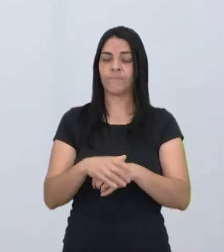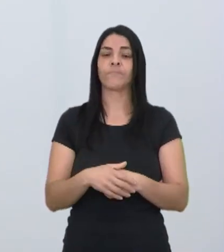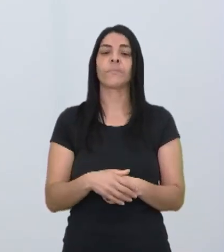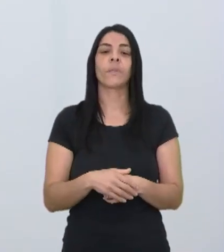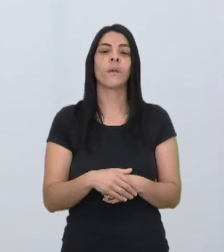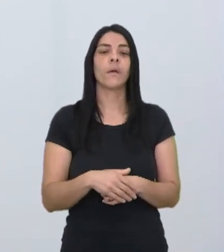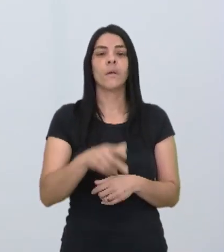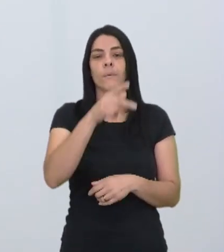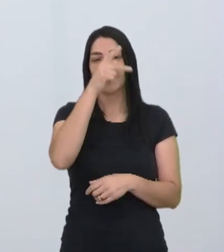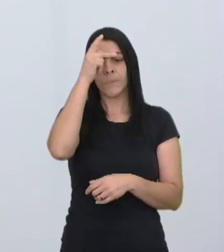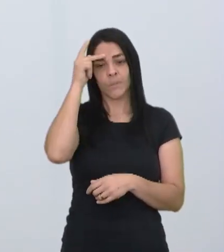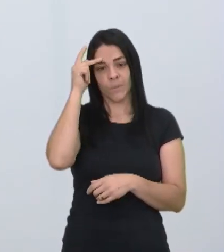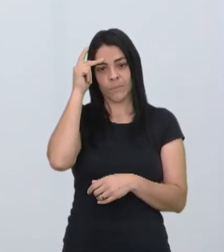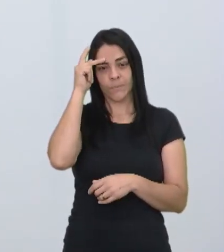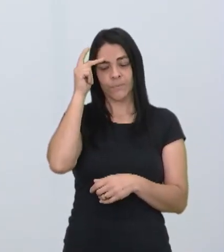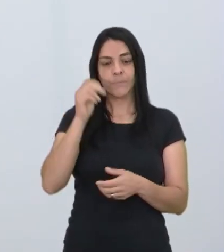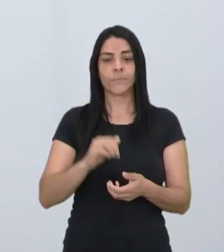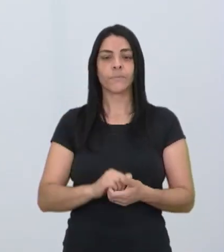Pessoal,